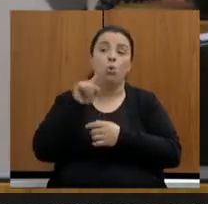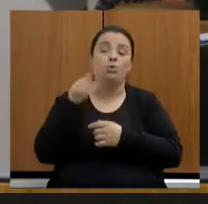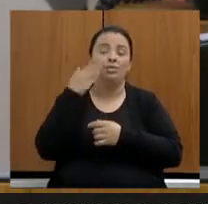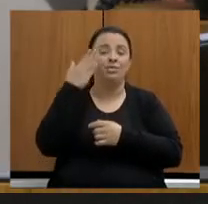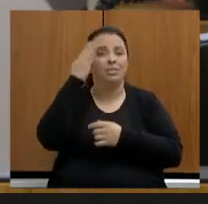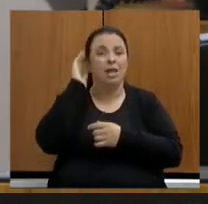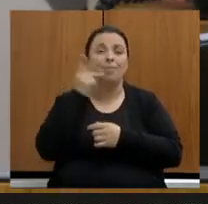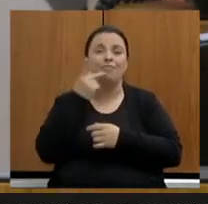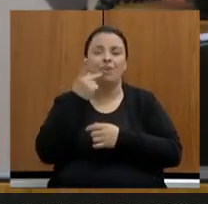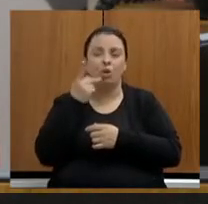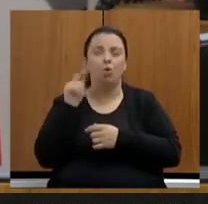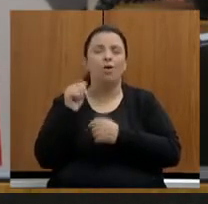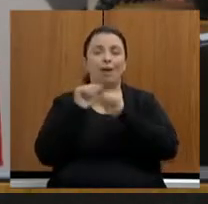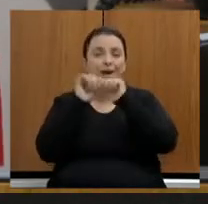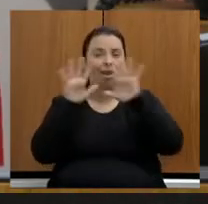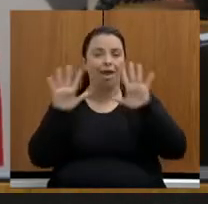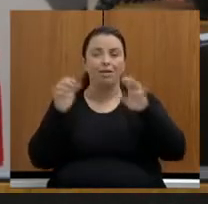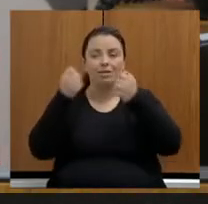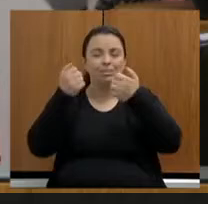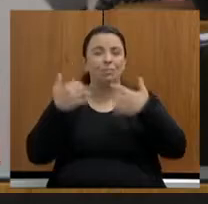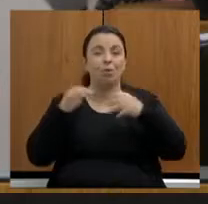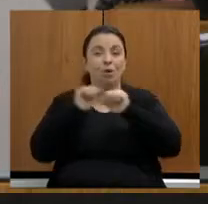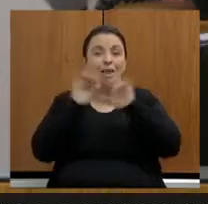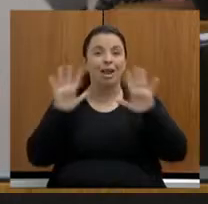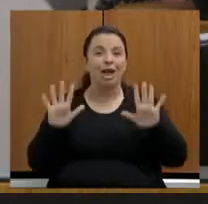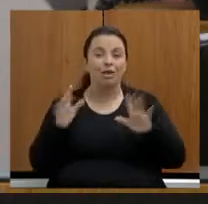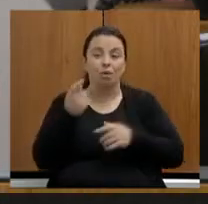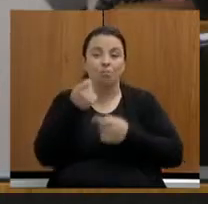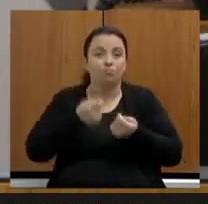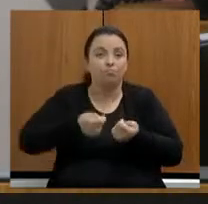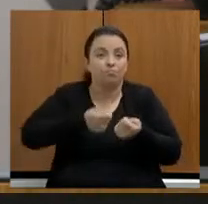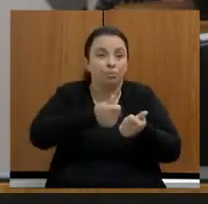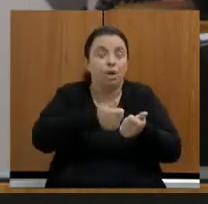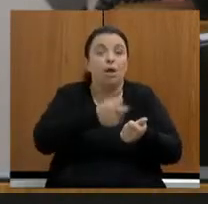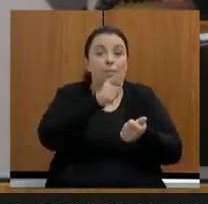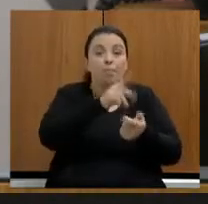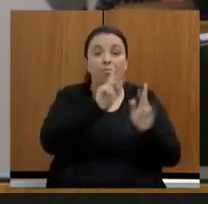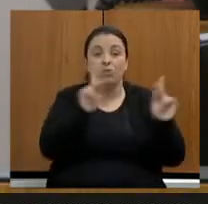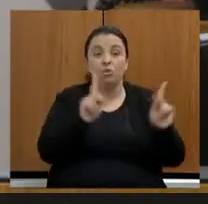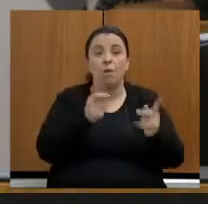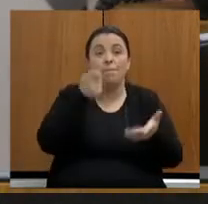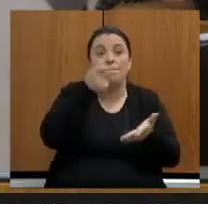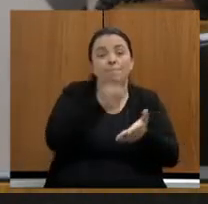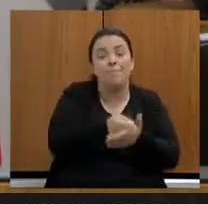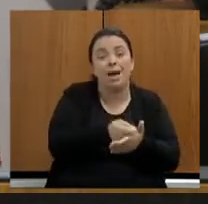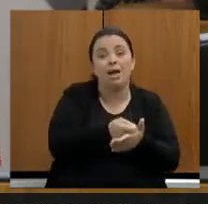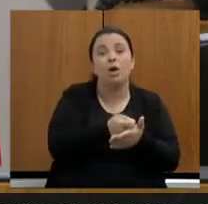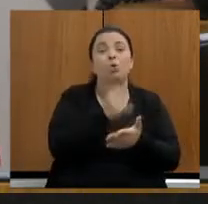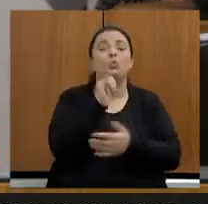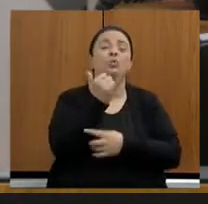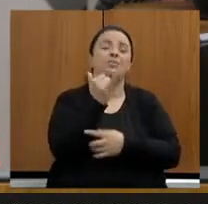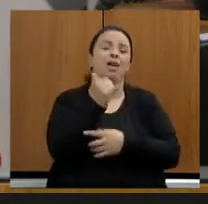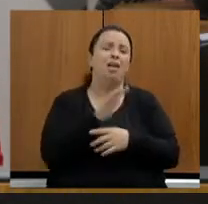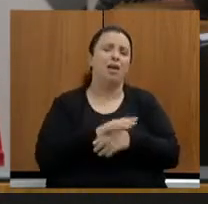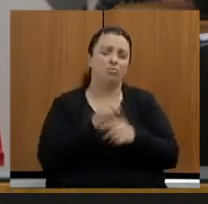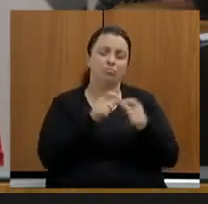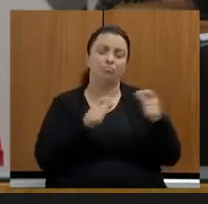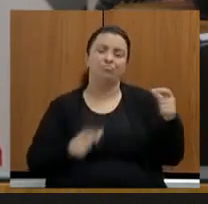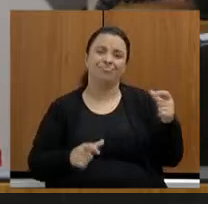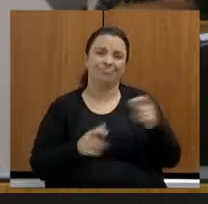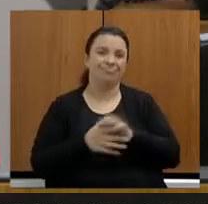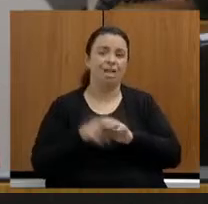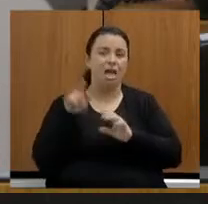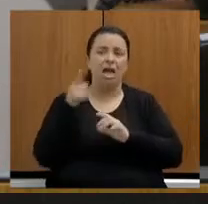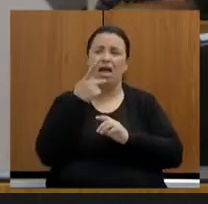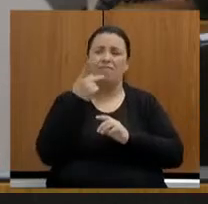professora pagar a conta de telefone dela não foi do conexão não foi de algo fornecido pelo Estado e gerou